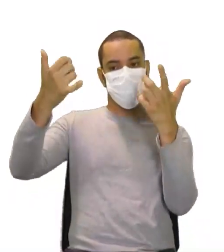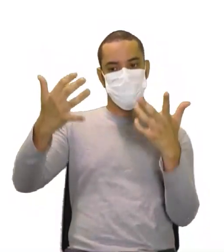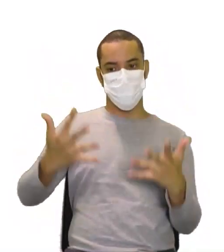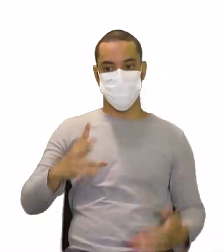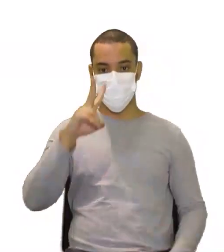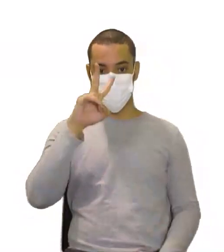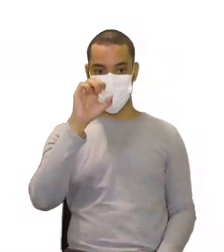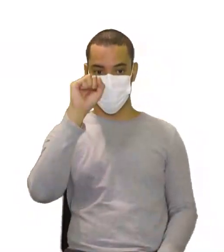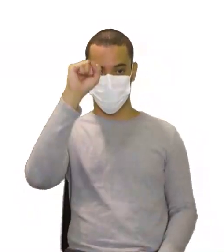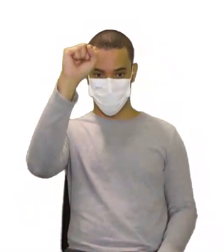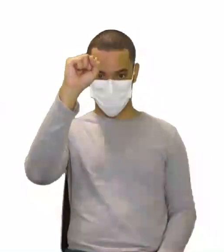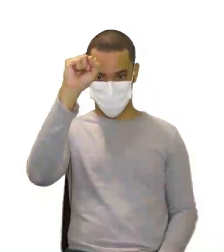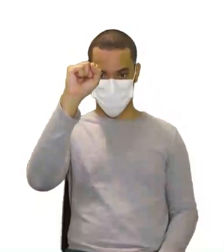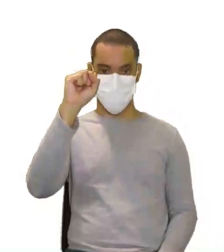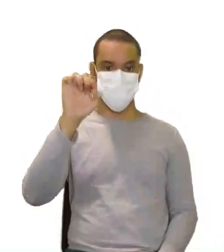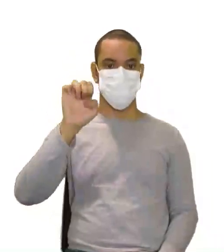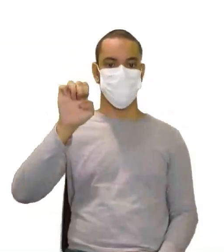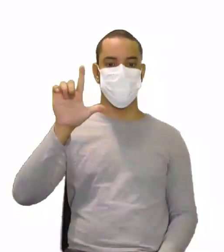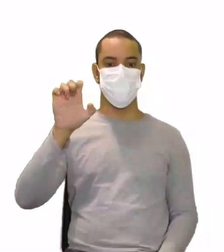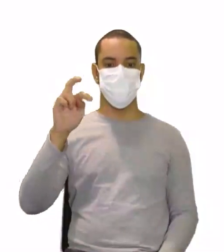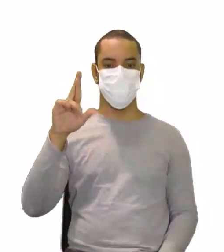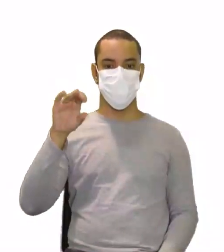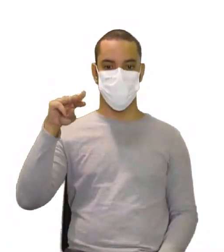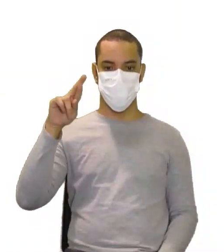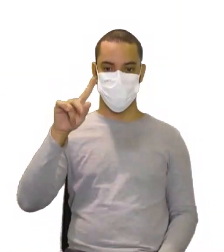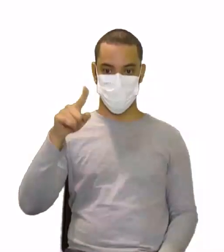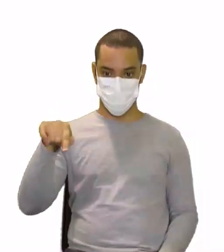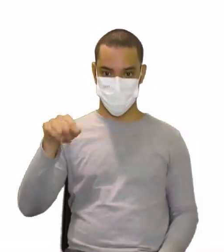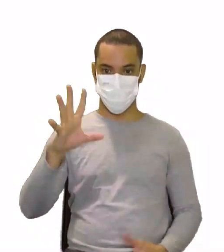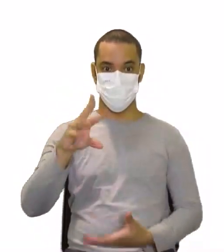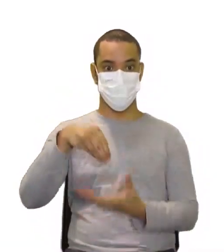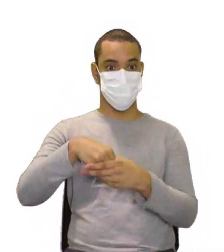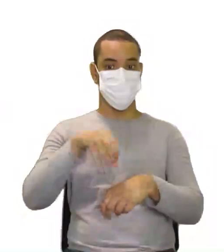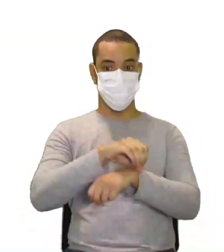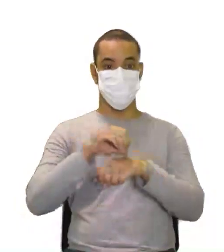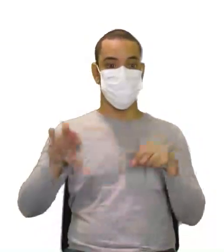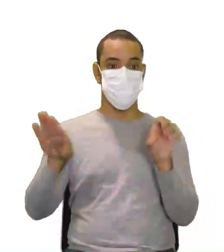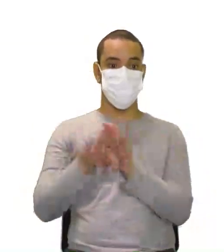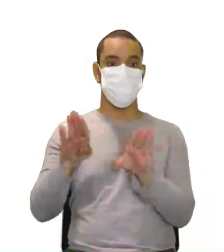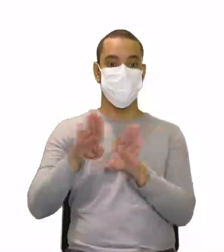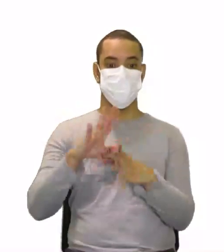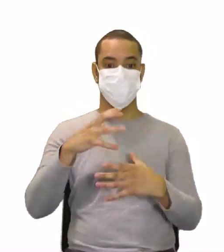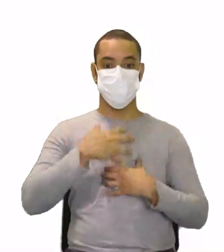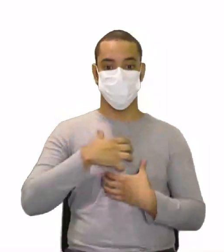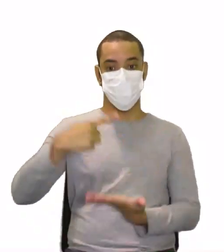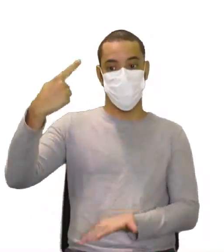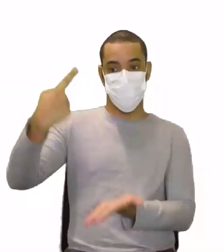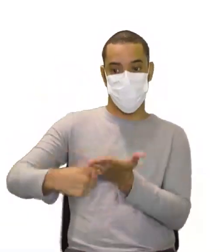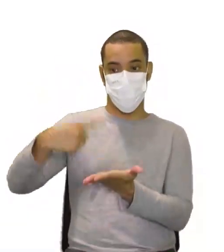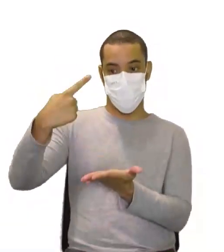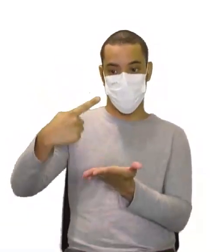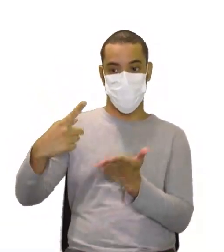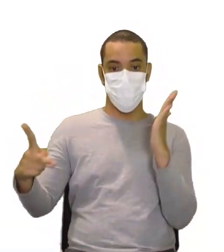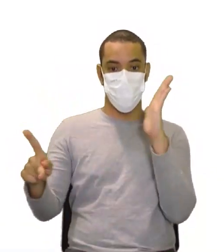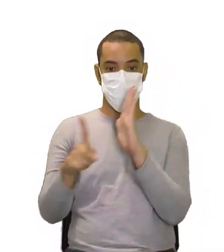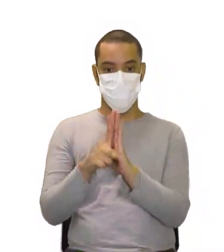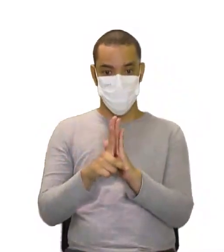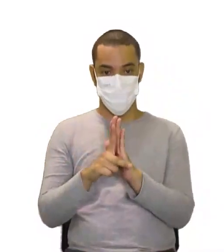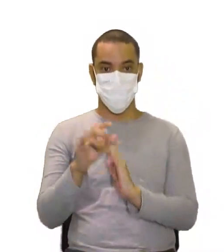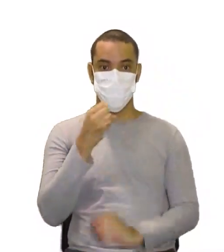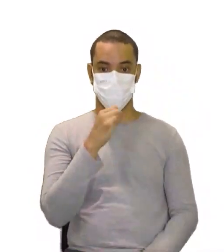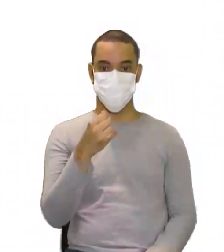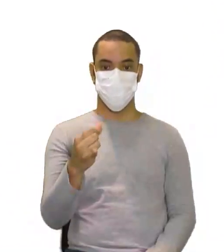força eletromotriz induzida e o sentido convencional da